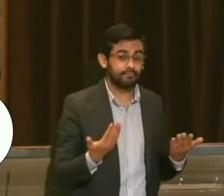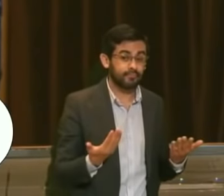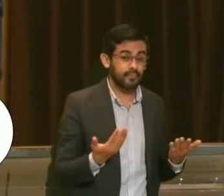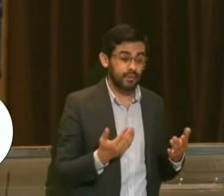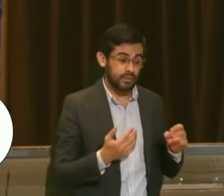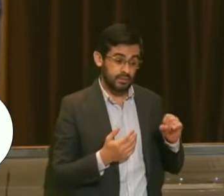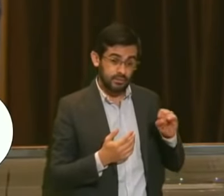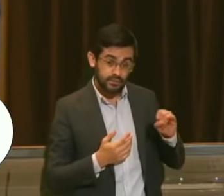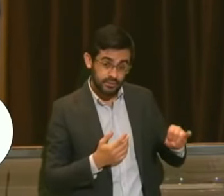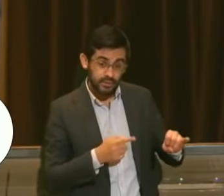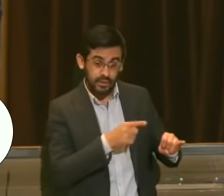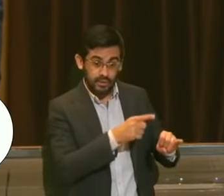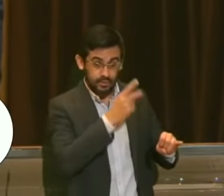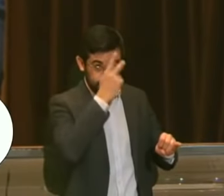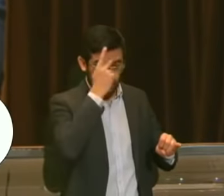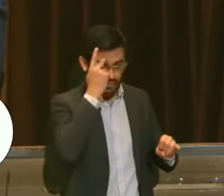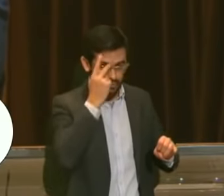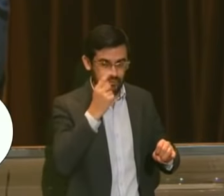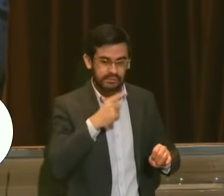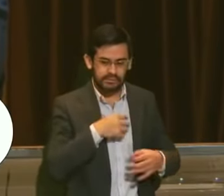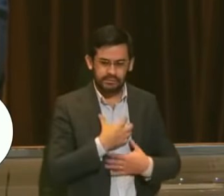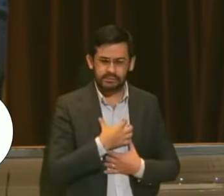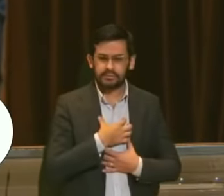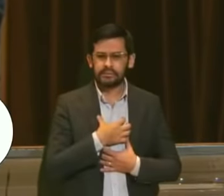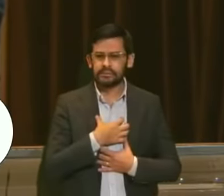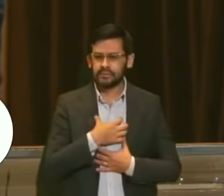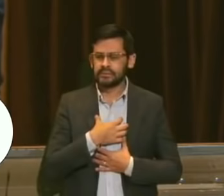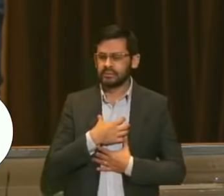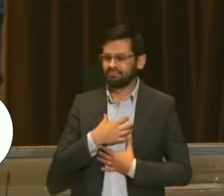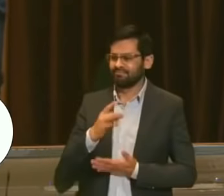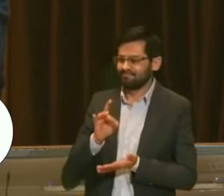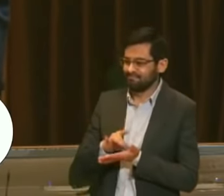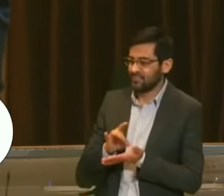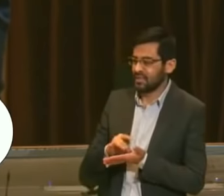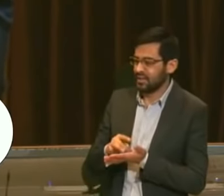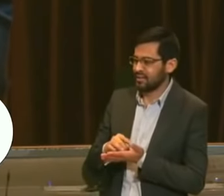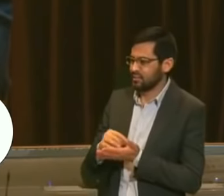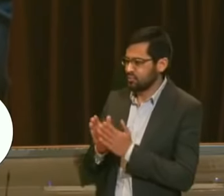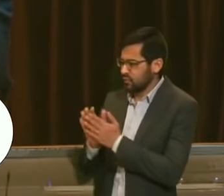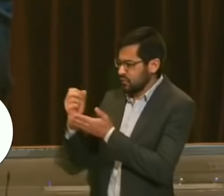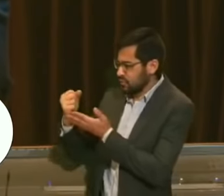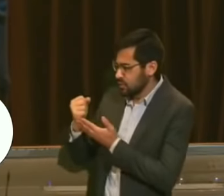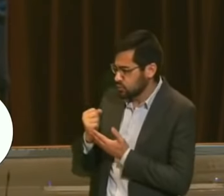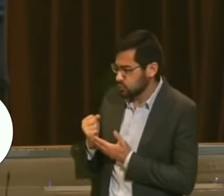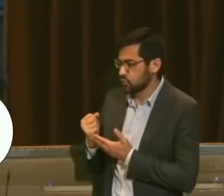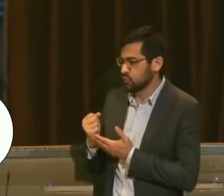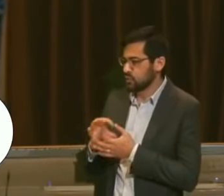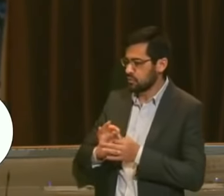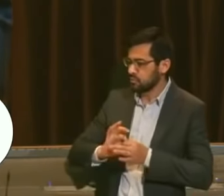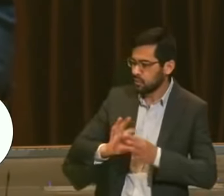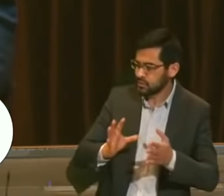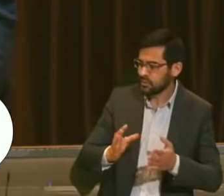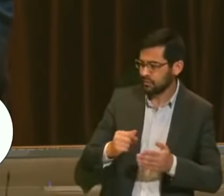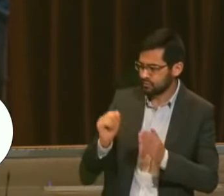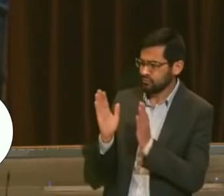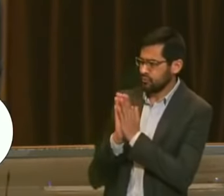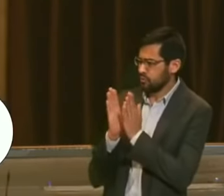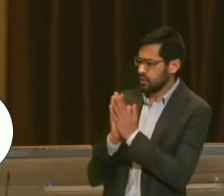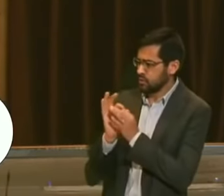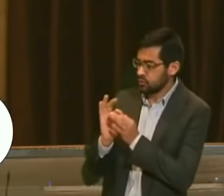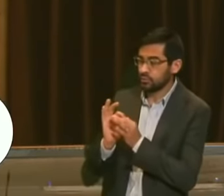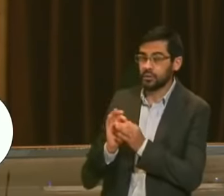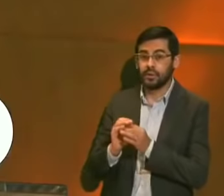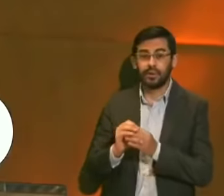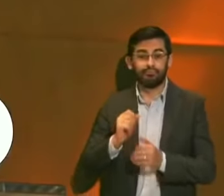Se a pessoa tem humildade no seu coração, dizer: é verdade, me ajudem a sair dessa situação, vão orar,